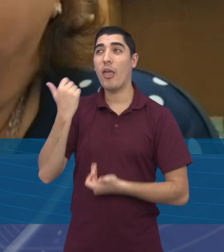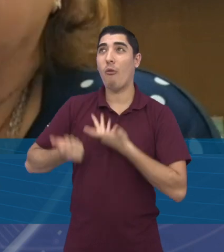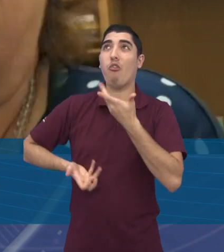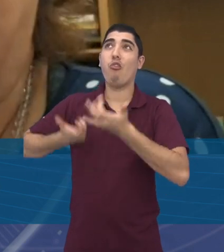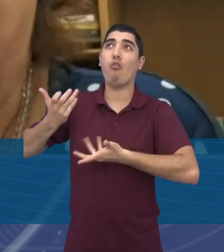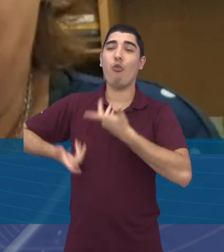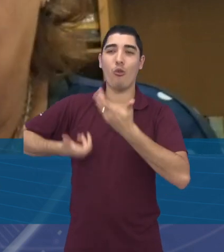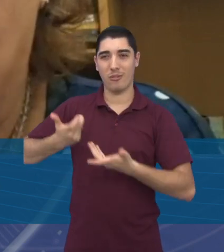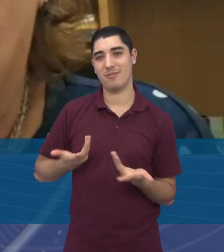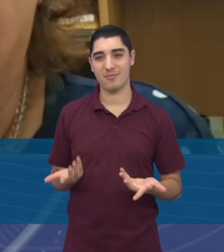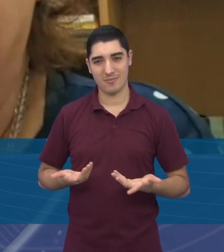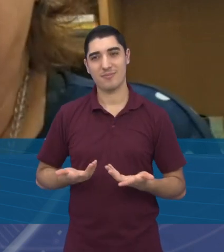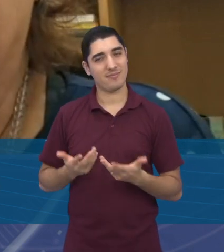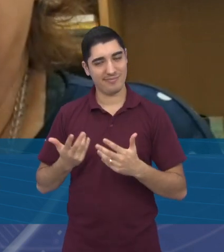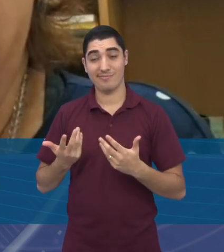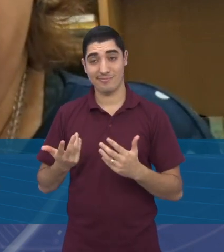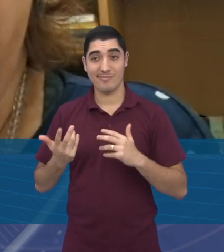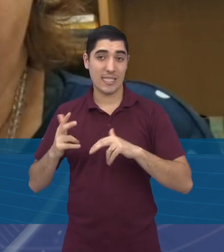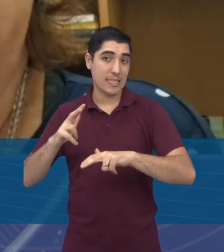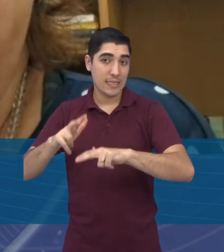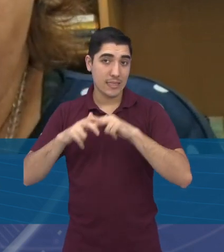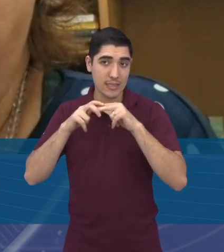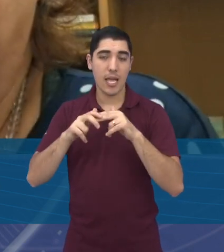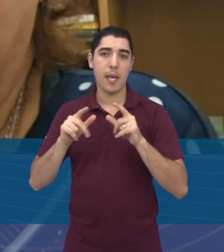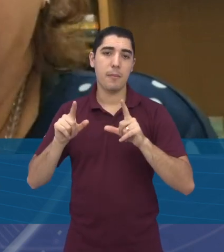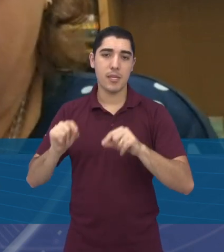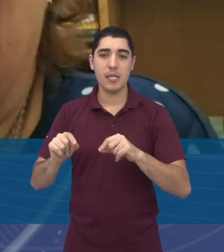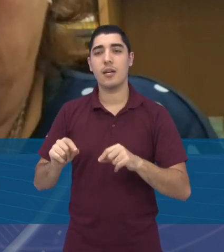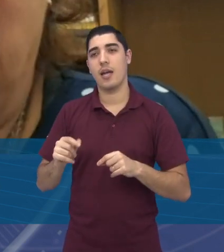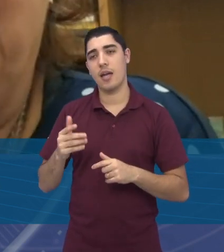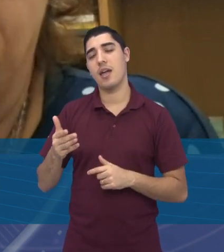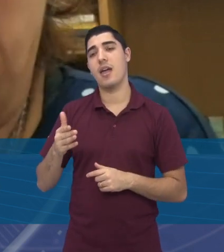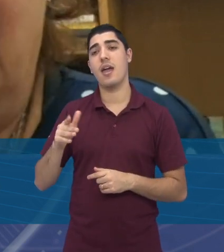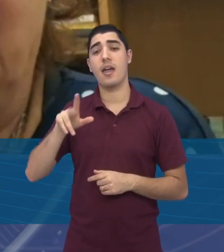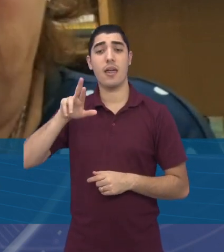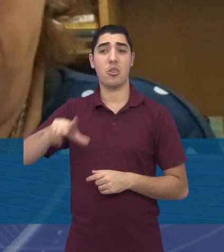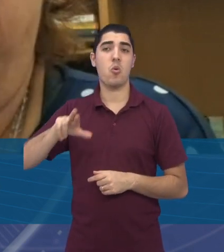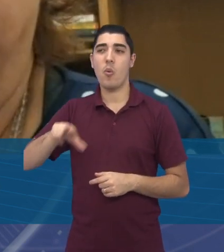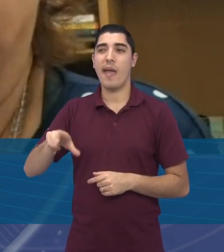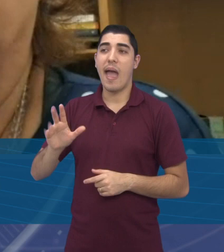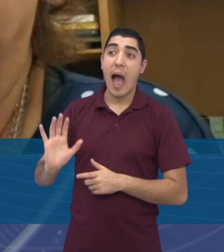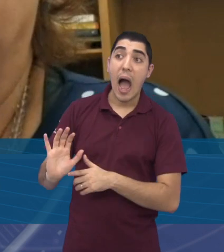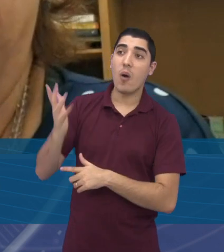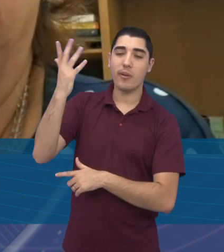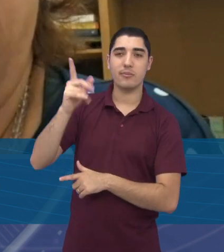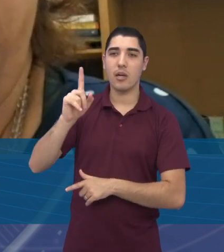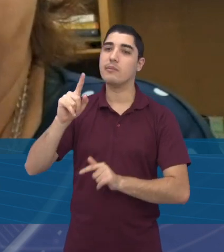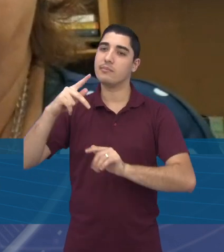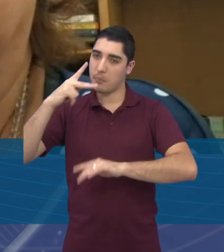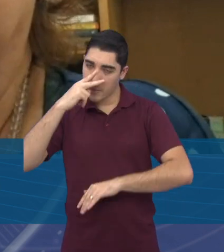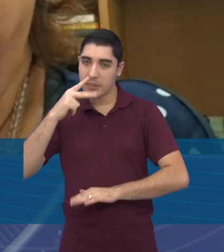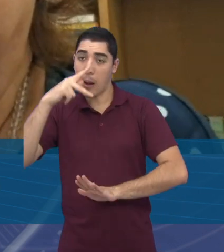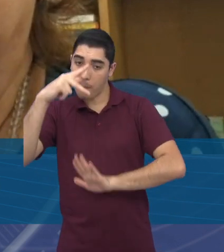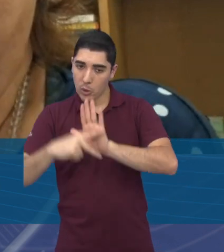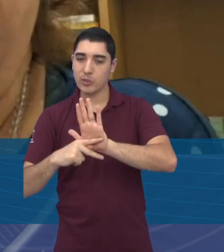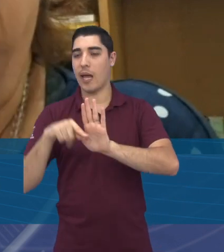assim, sempre foi, isso não é acaso, é projeto mesmo de uma